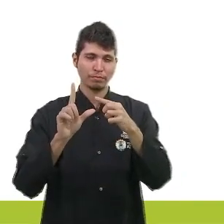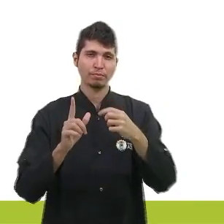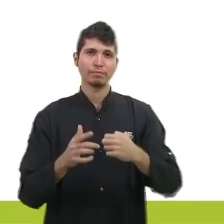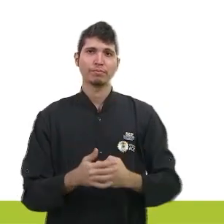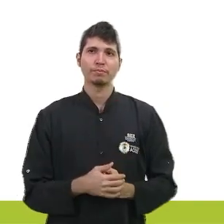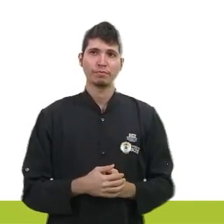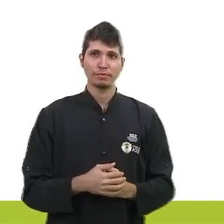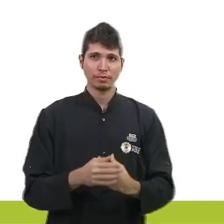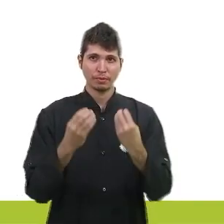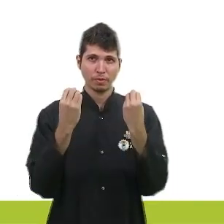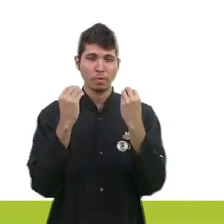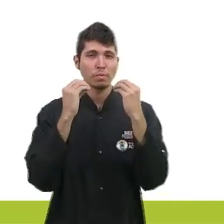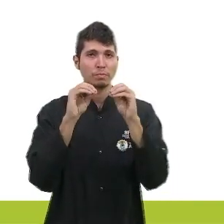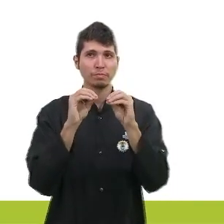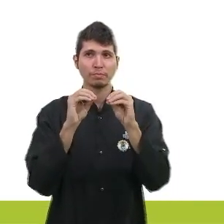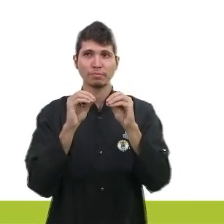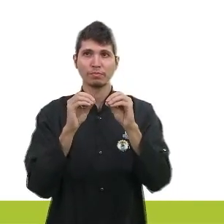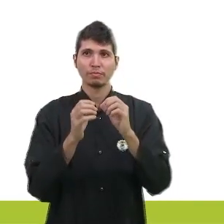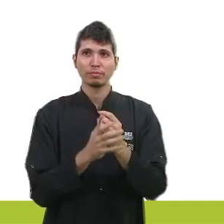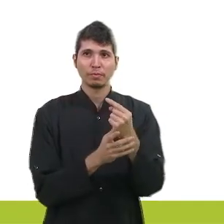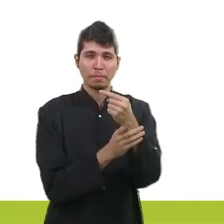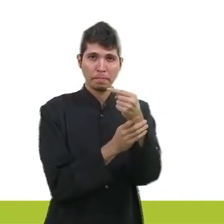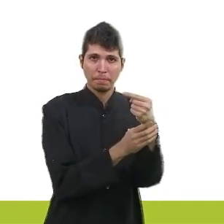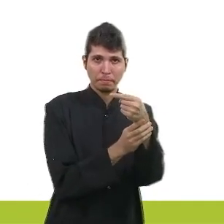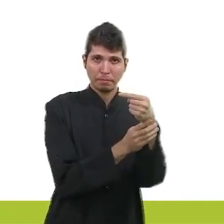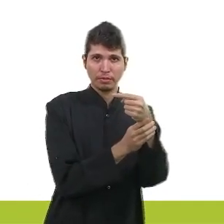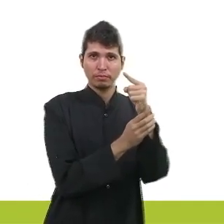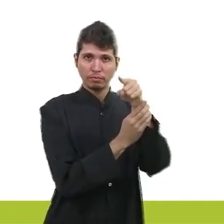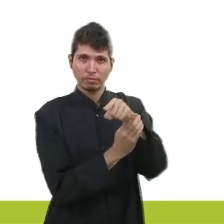frente, menos raiz de 2 sobre 2.